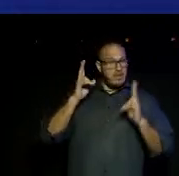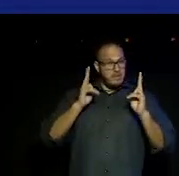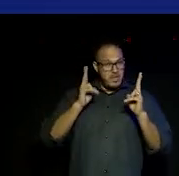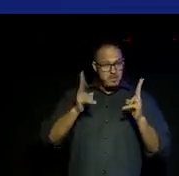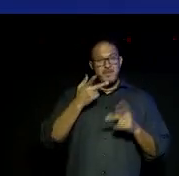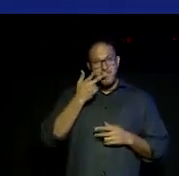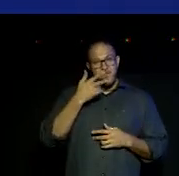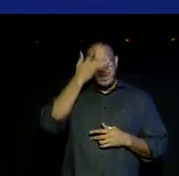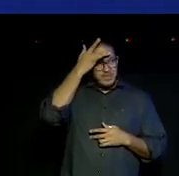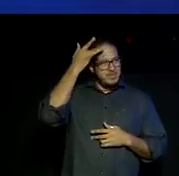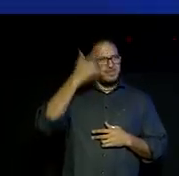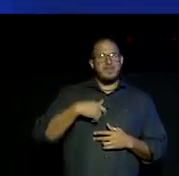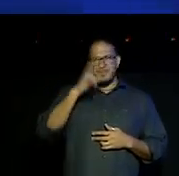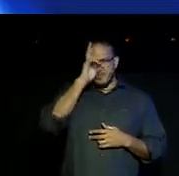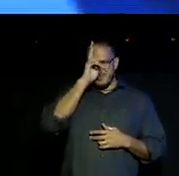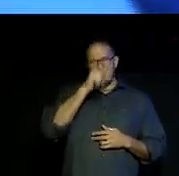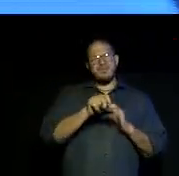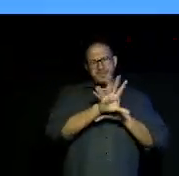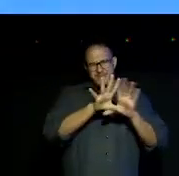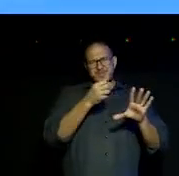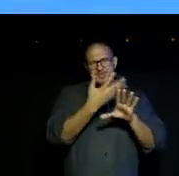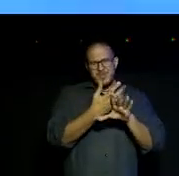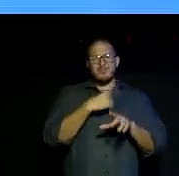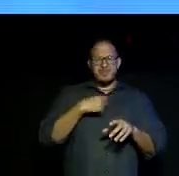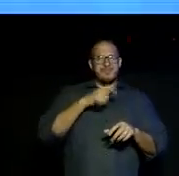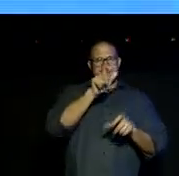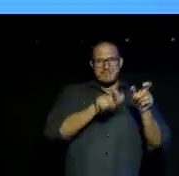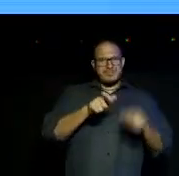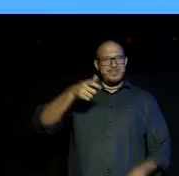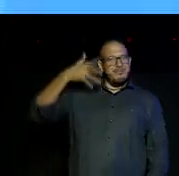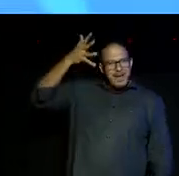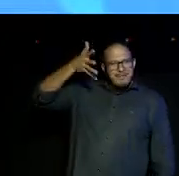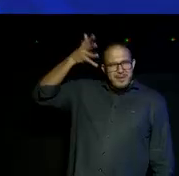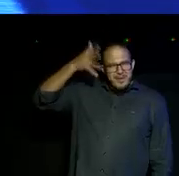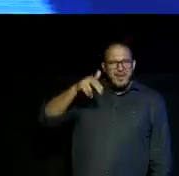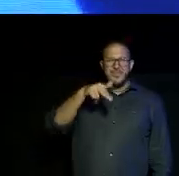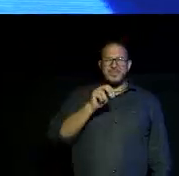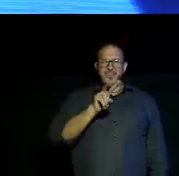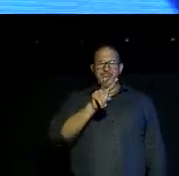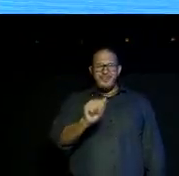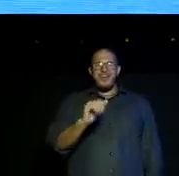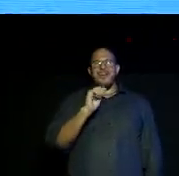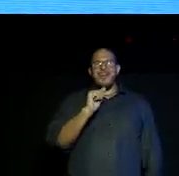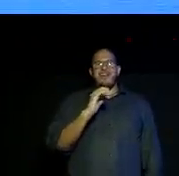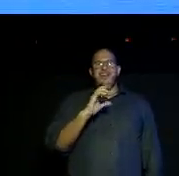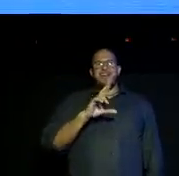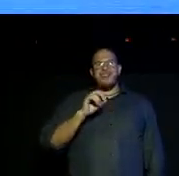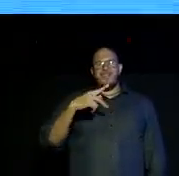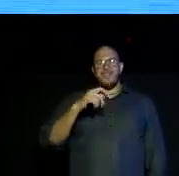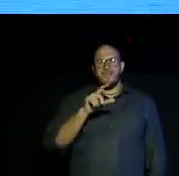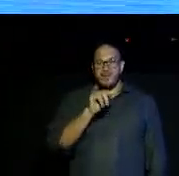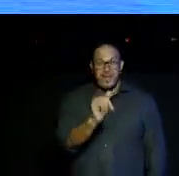historinha. Aqueles que me conhecem pelo YouTube, nós temos um canal de palestras da Nova Acrópole no YouTube, conhecem muito essa